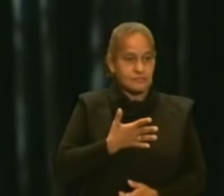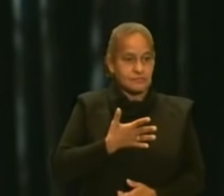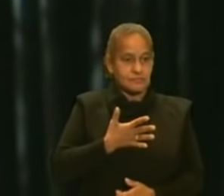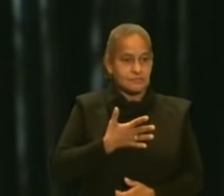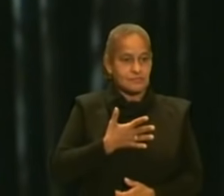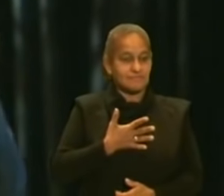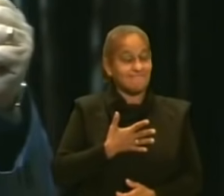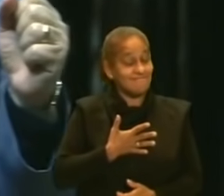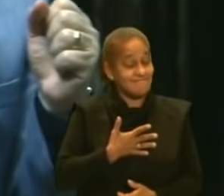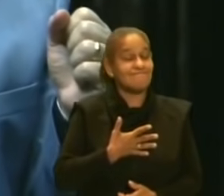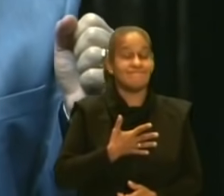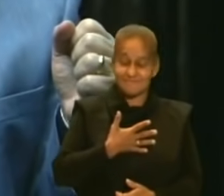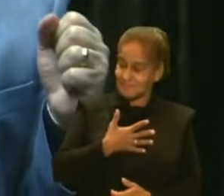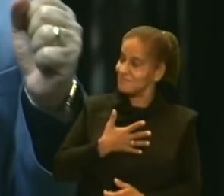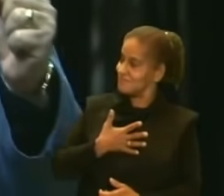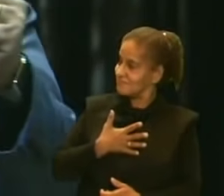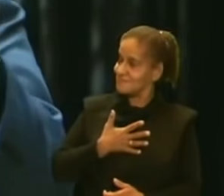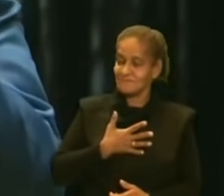E o choque foi: